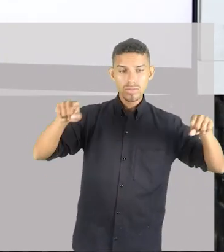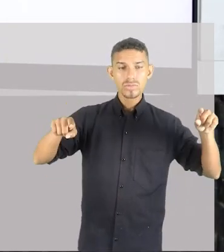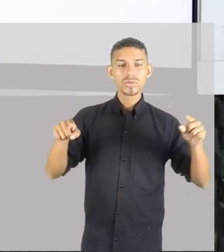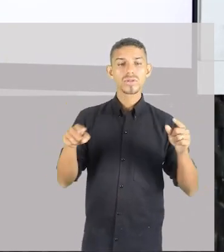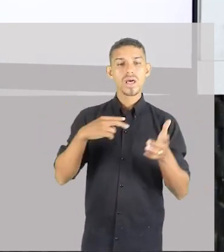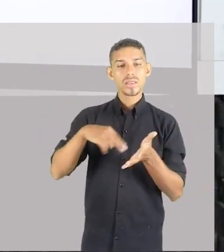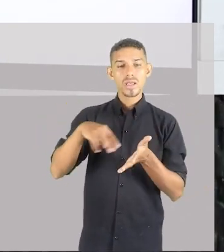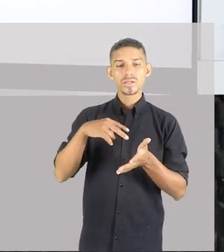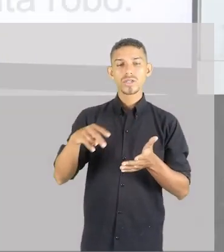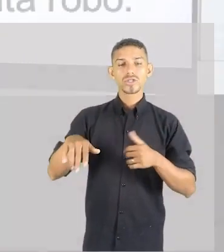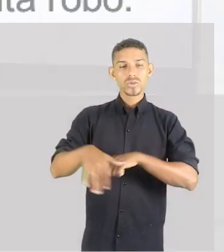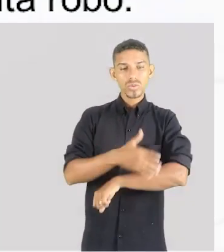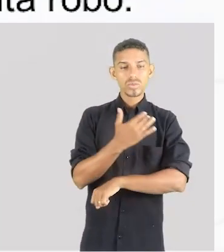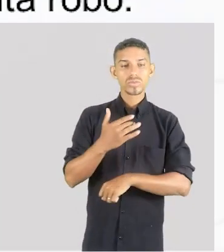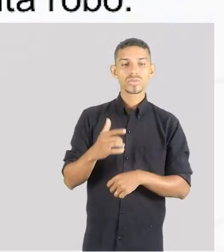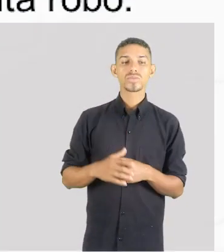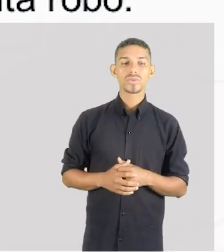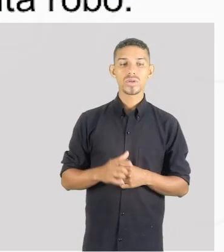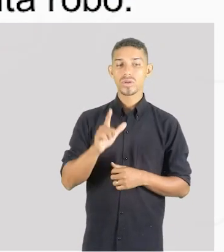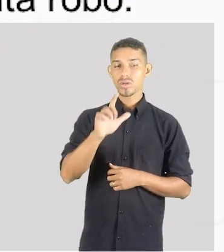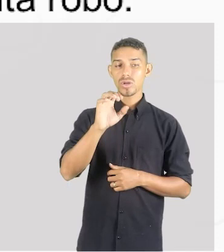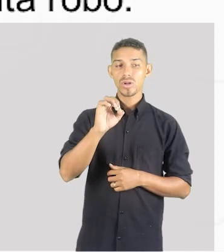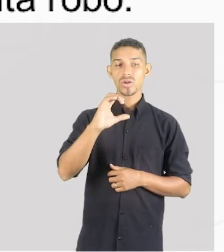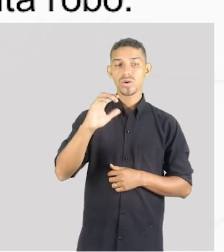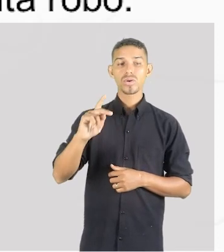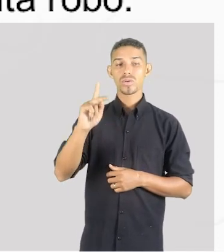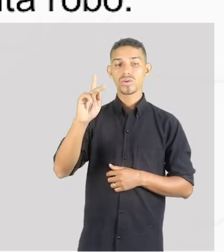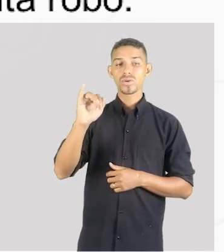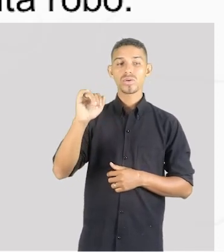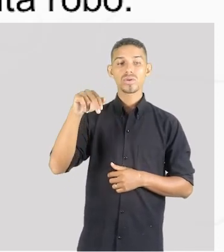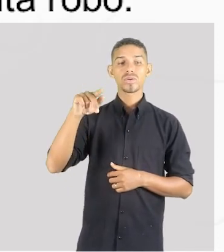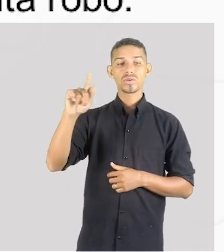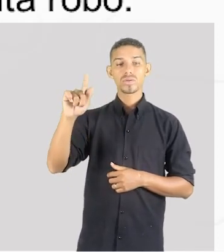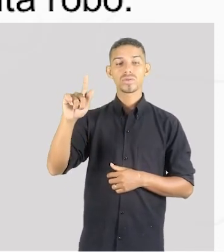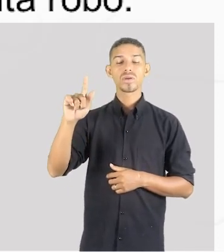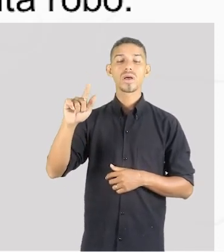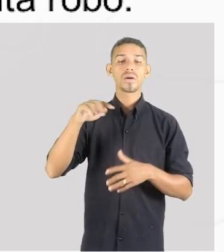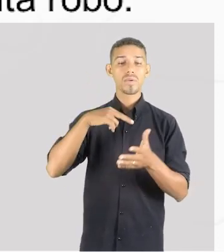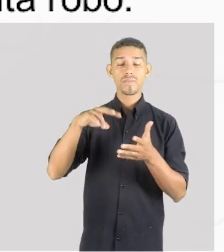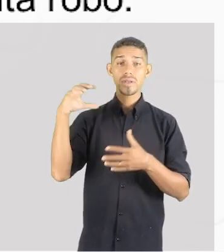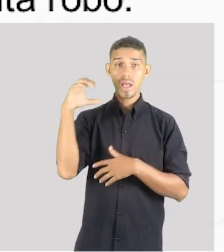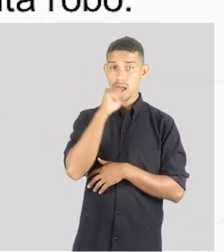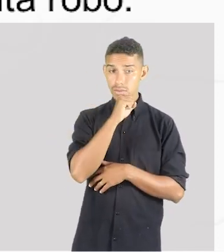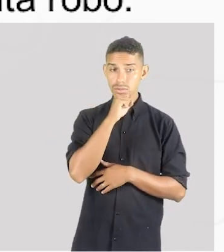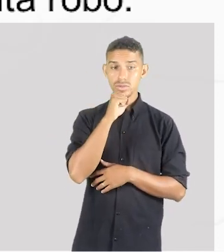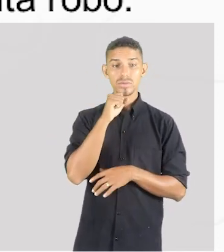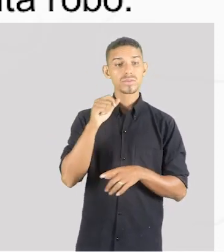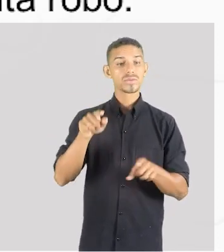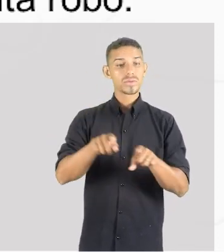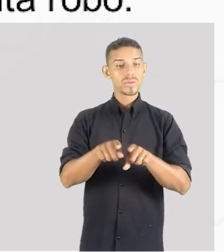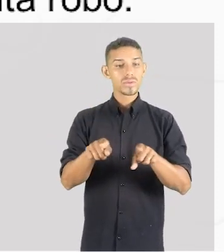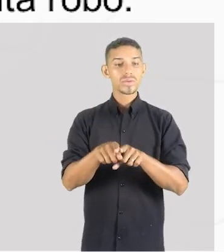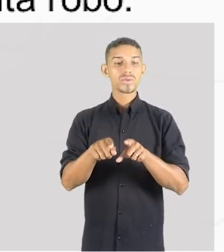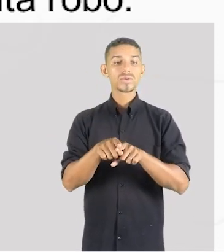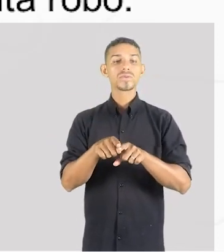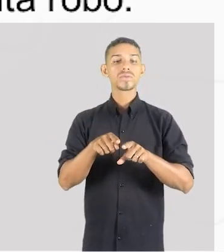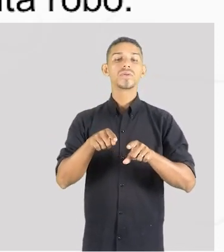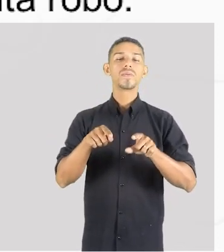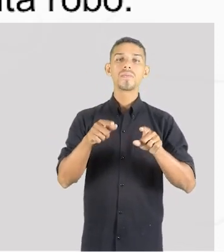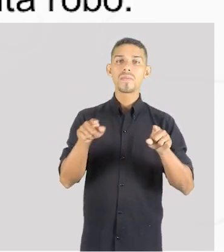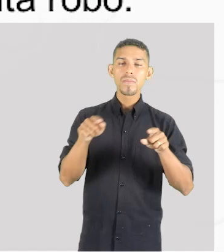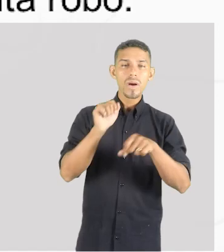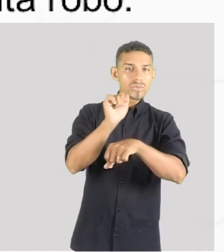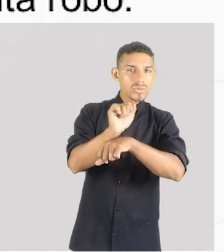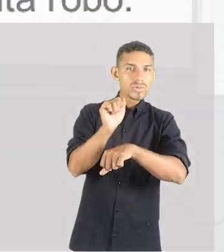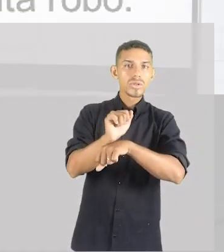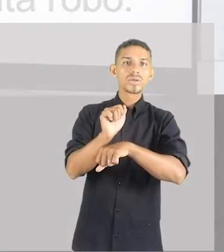das danças de rua o Ling ele surge nos fres na Califórnia são movimentos rápidos de braços juntamente com posições de pausas onde